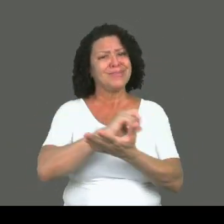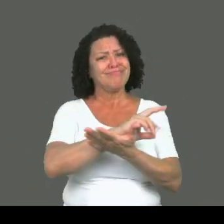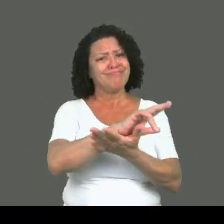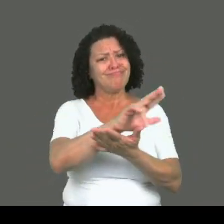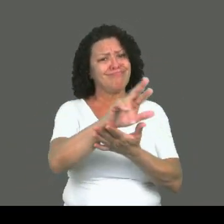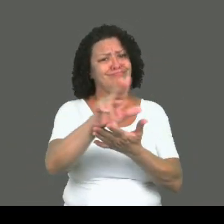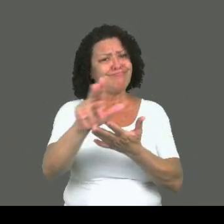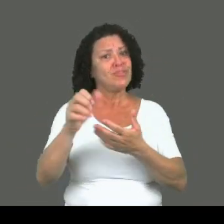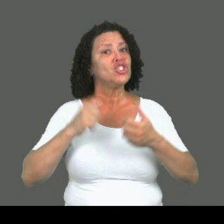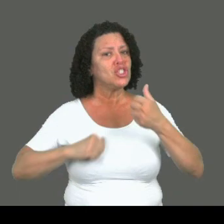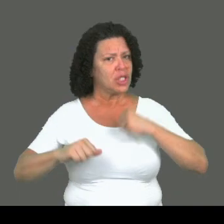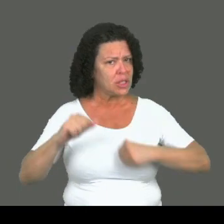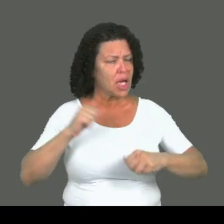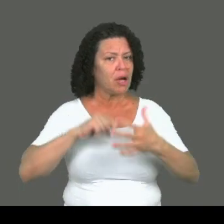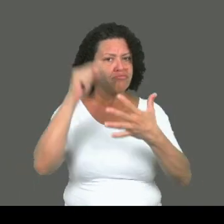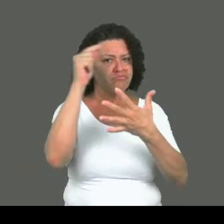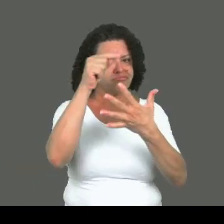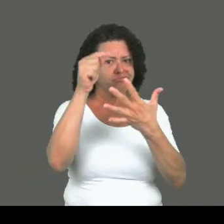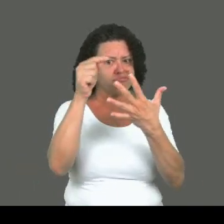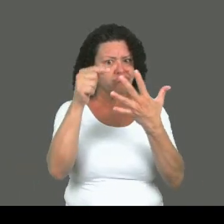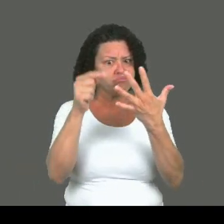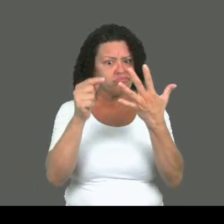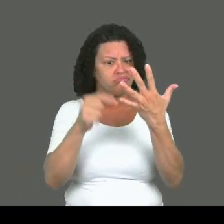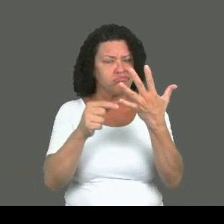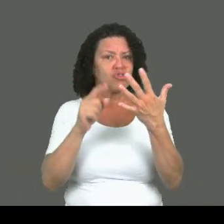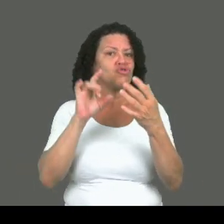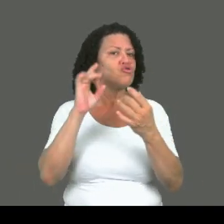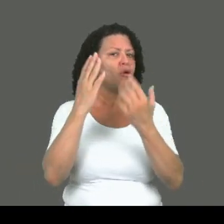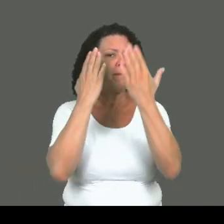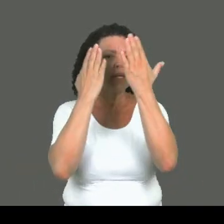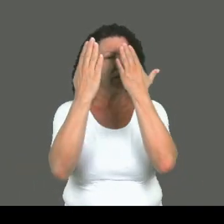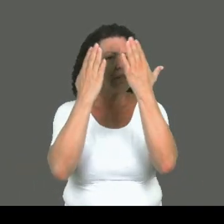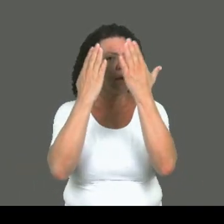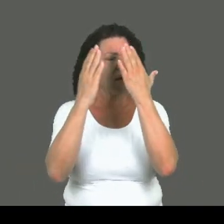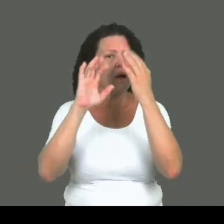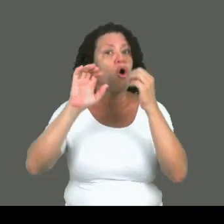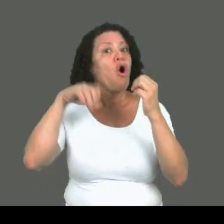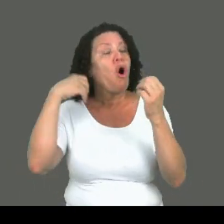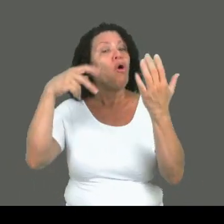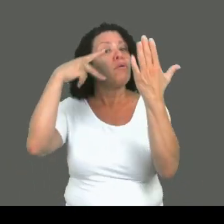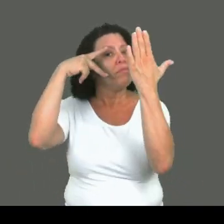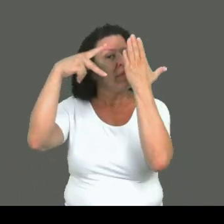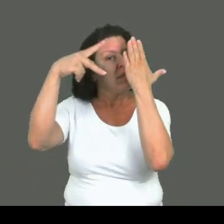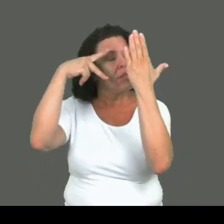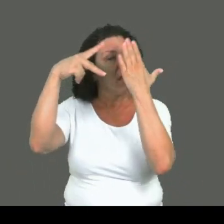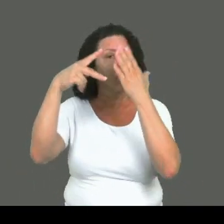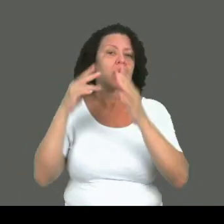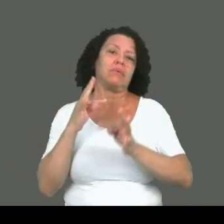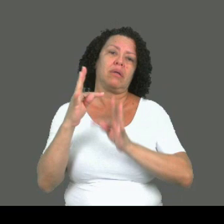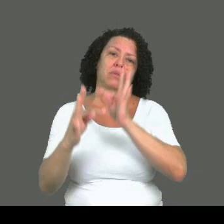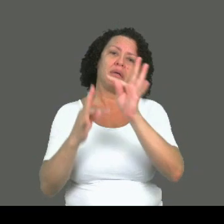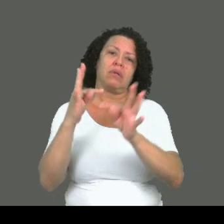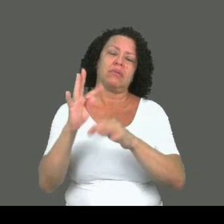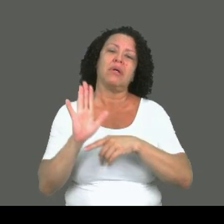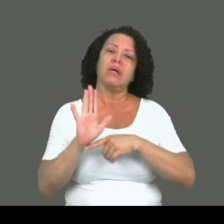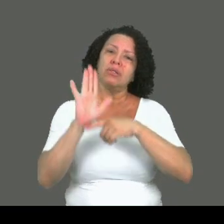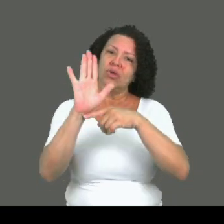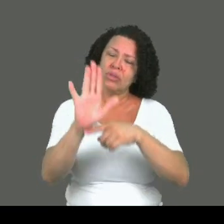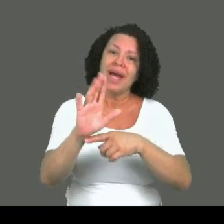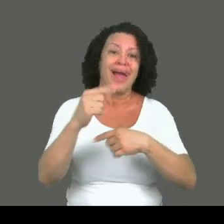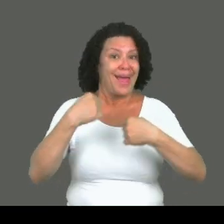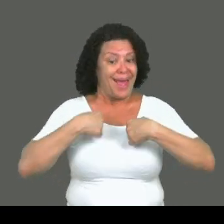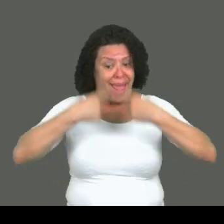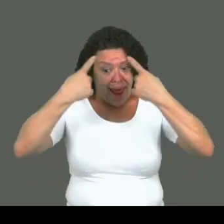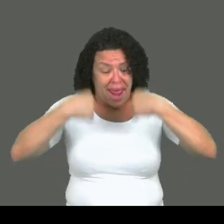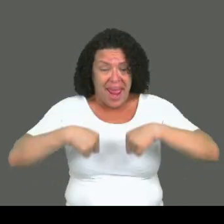de ansiedade, e aí um psicólogo, um psiquiatra poderia tratar disso com mais propriedade, porque eu não sou,